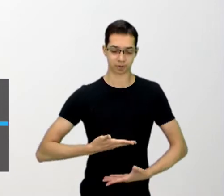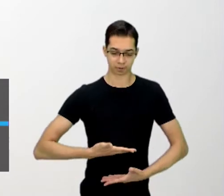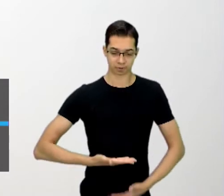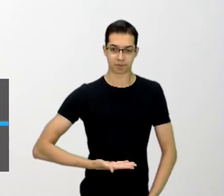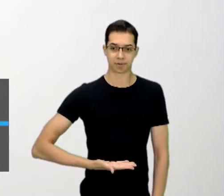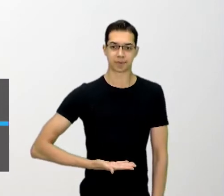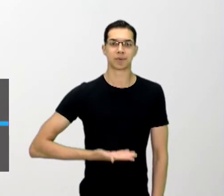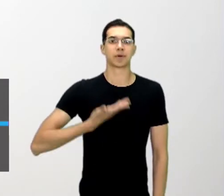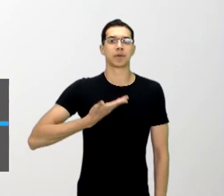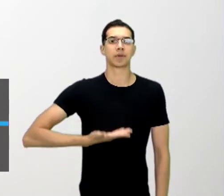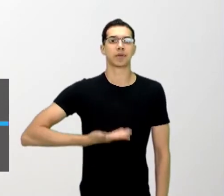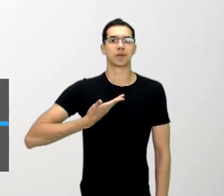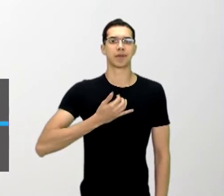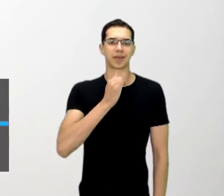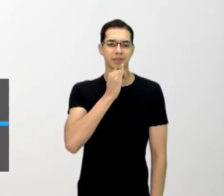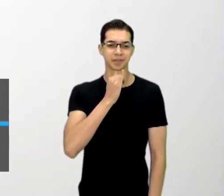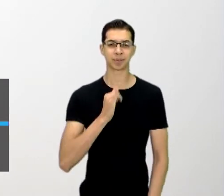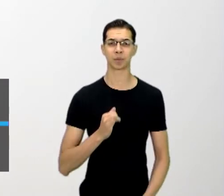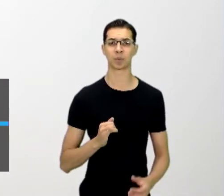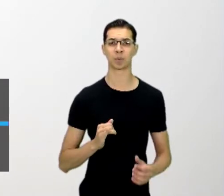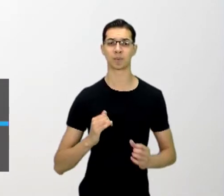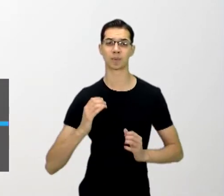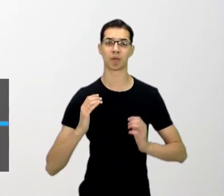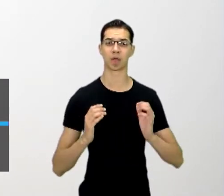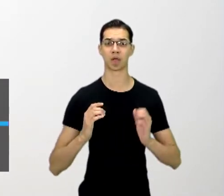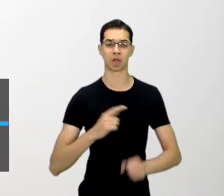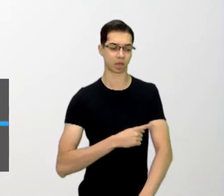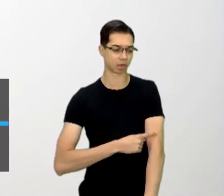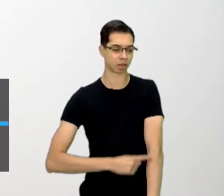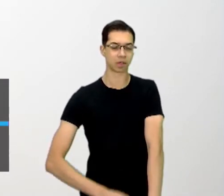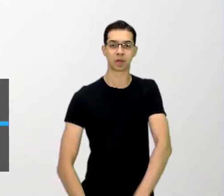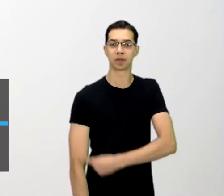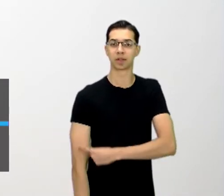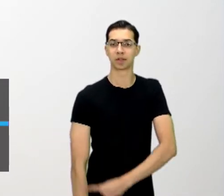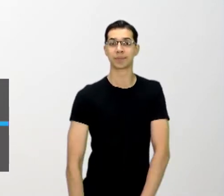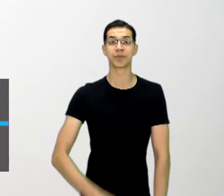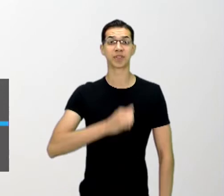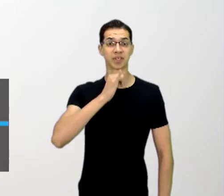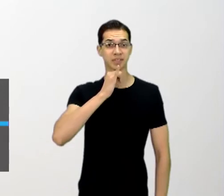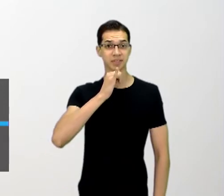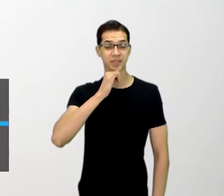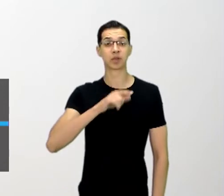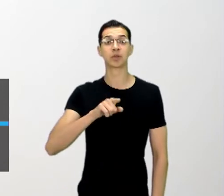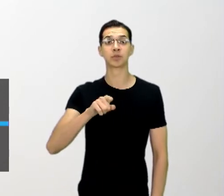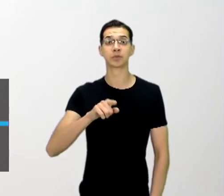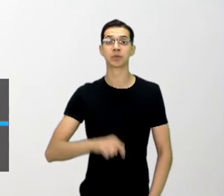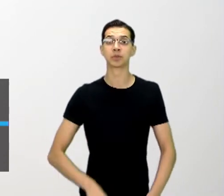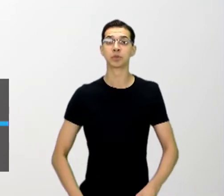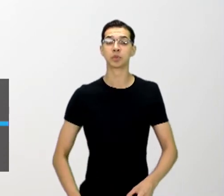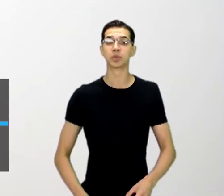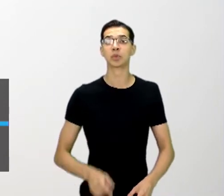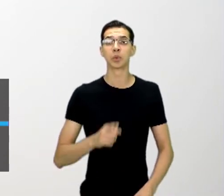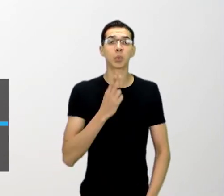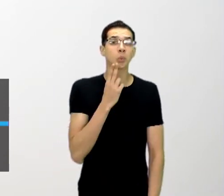nossos braços, né? Você pega, por exemplo, um copo ali de suco para tomar, então você está